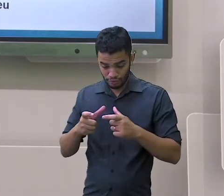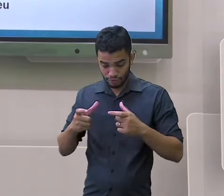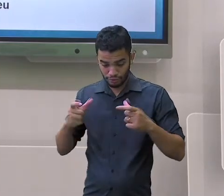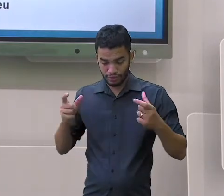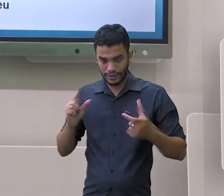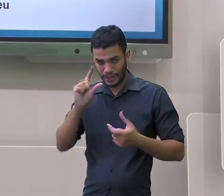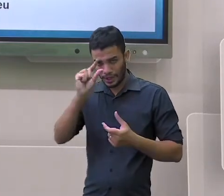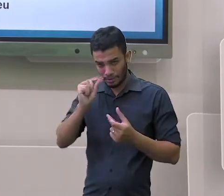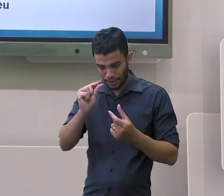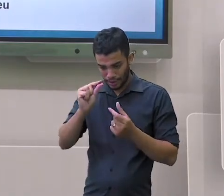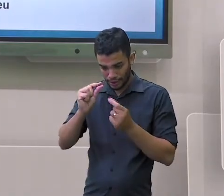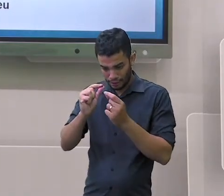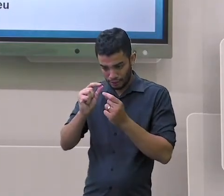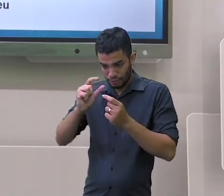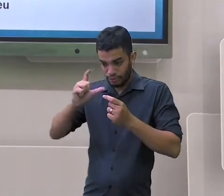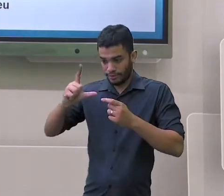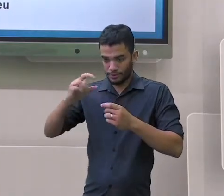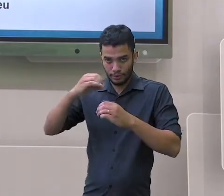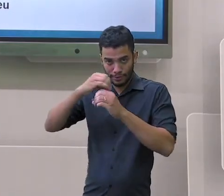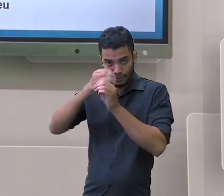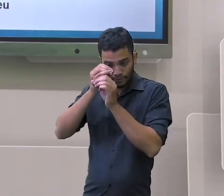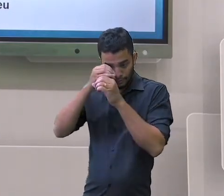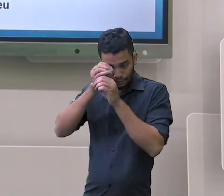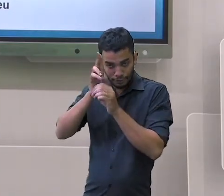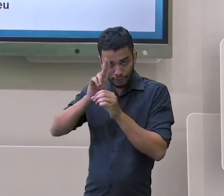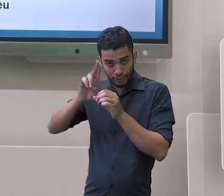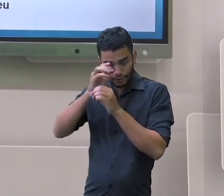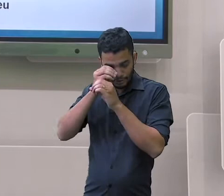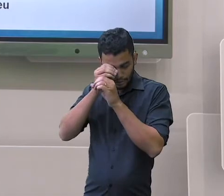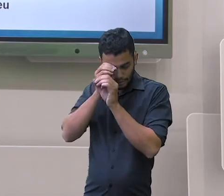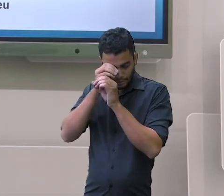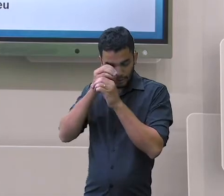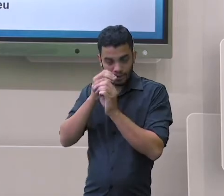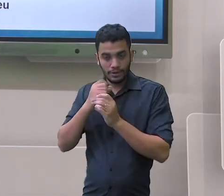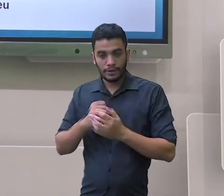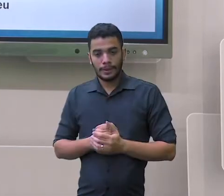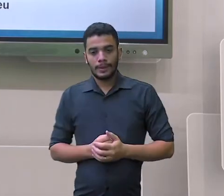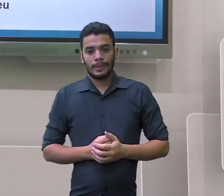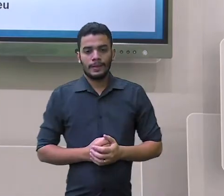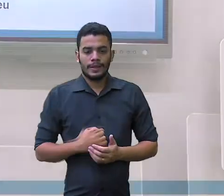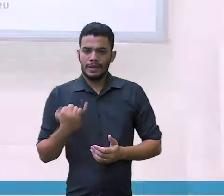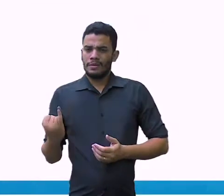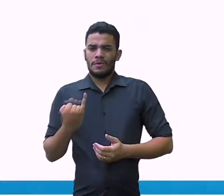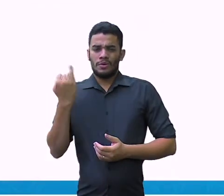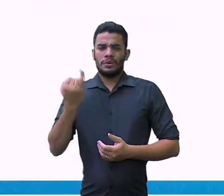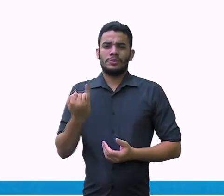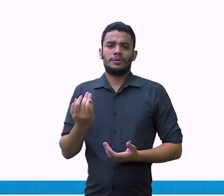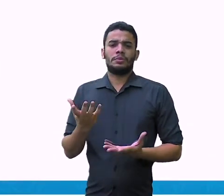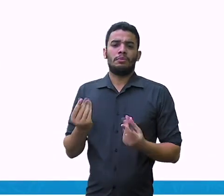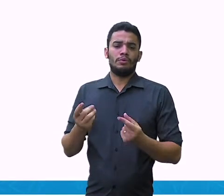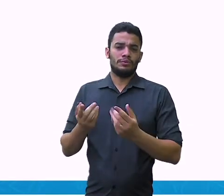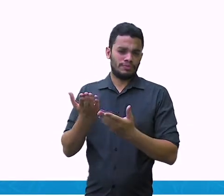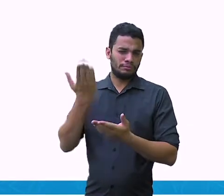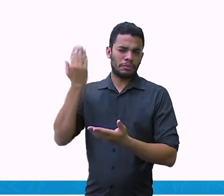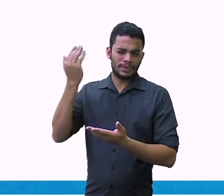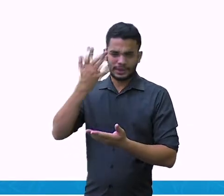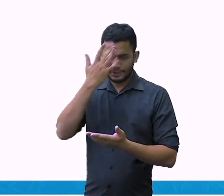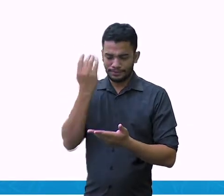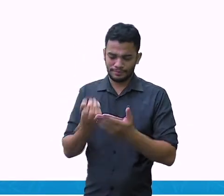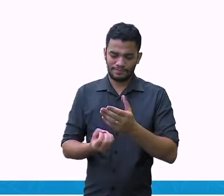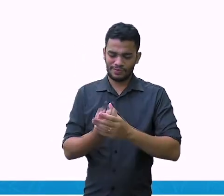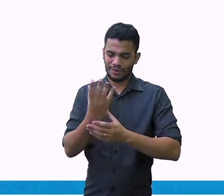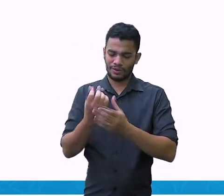preciso enxergar, né? A invenção do microscópio foi fundamental para conhecer e estudar o